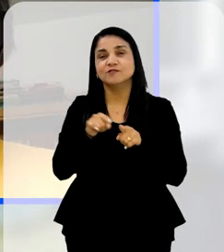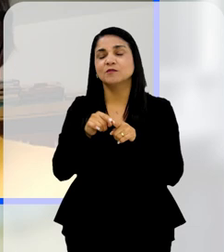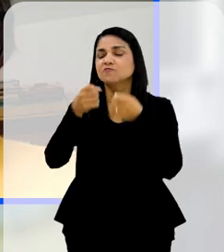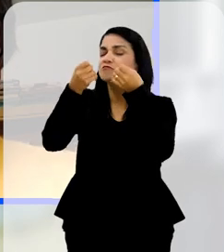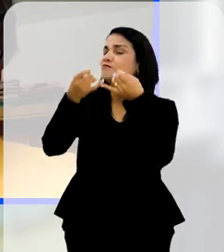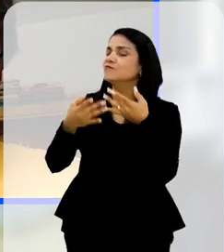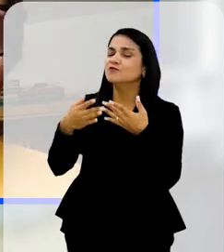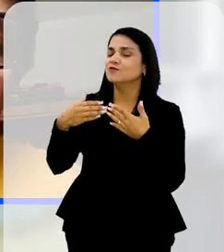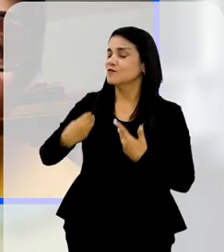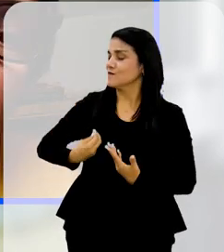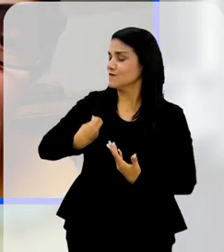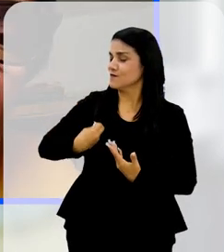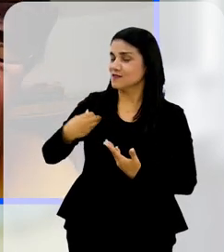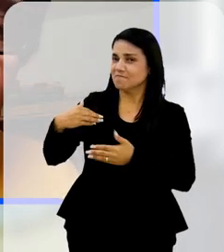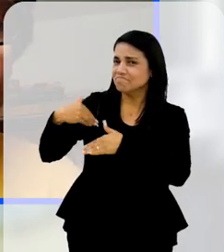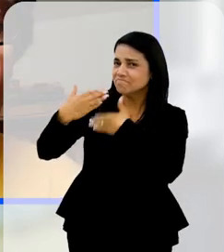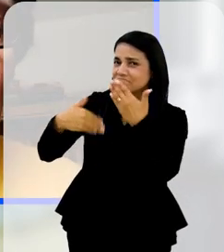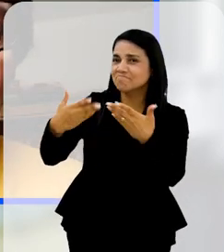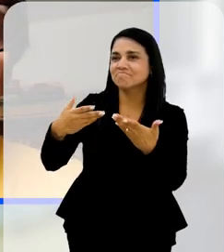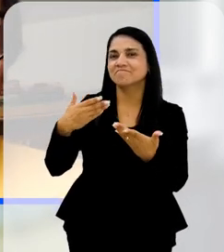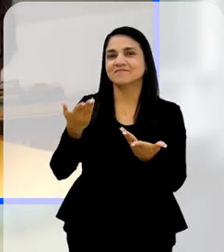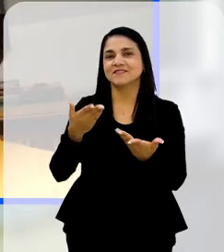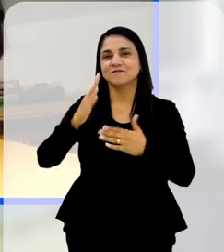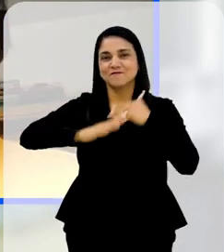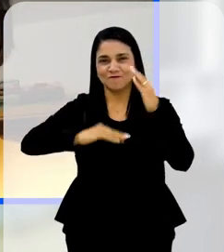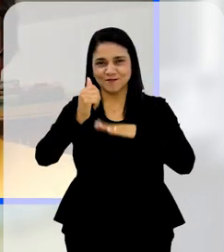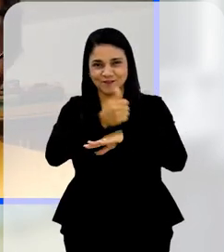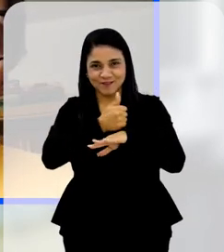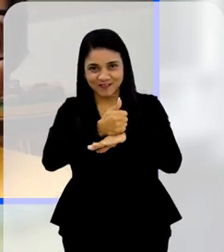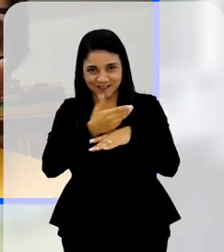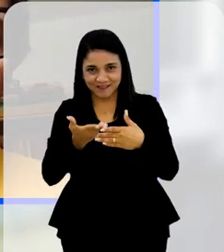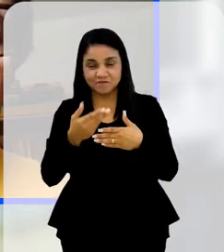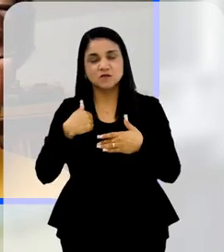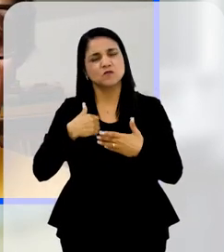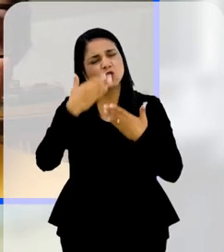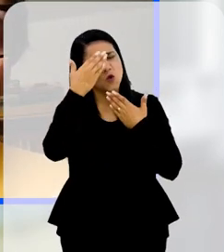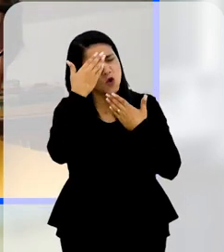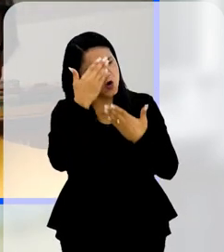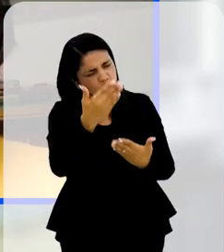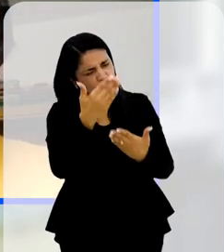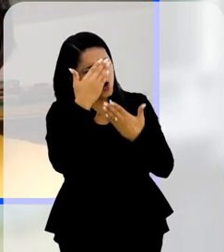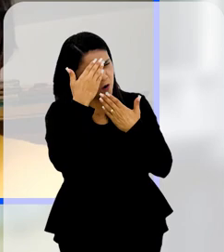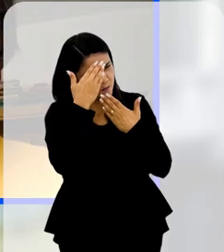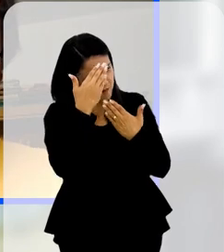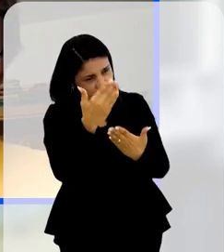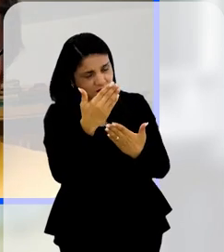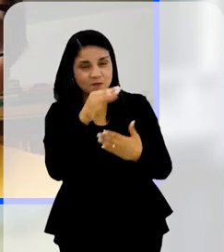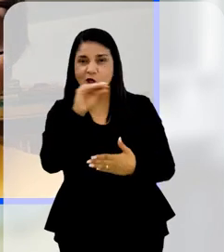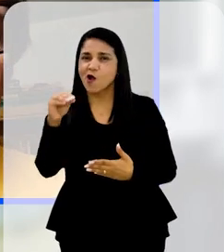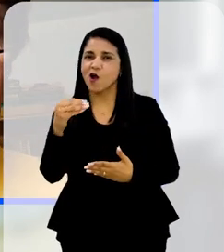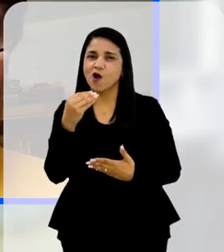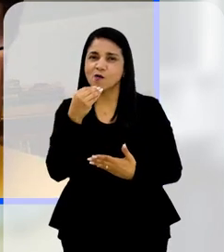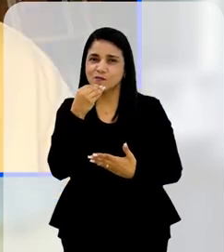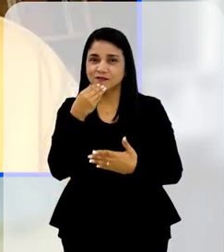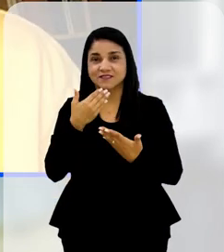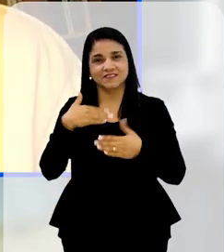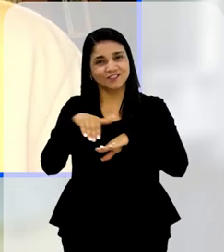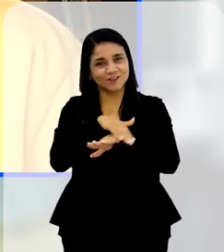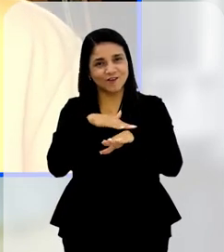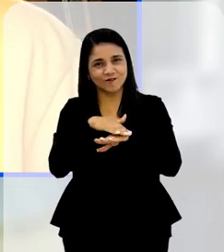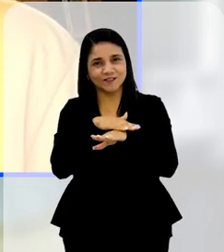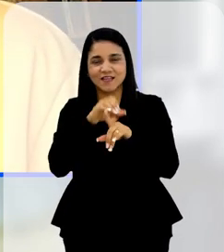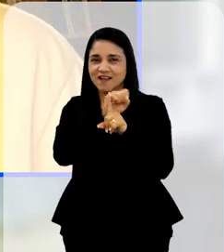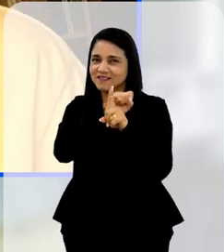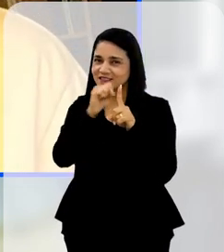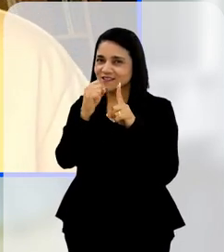Eu, na verdade, eu sou, primeiro, muito, muito obrigado pela oportunidade da gente conversar aqui com a sociedade, né? Eu acho que